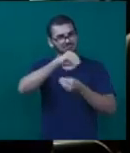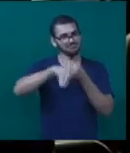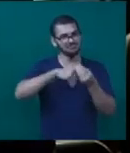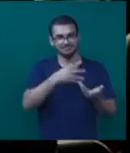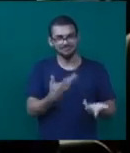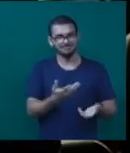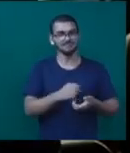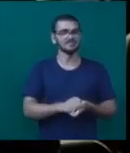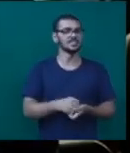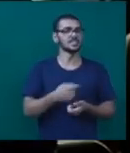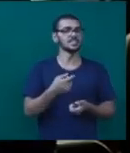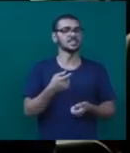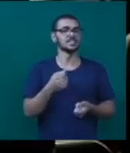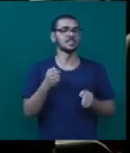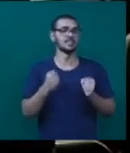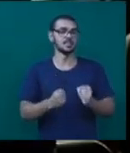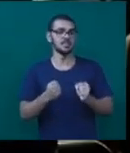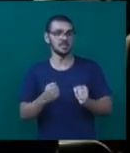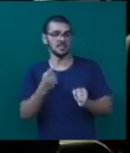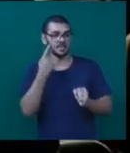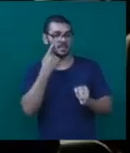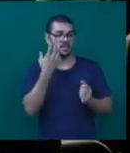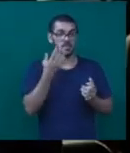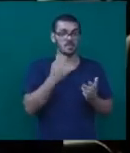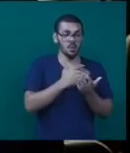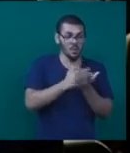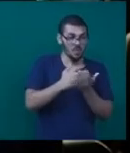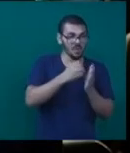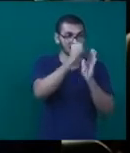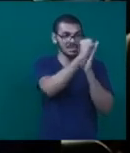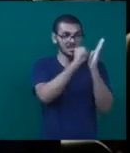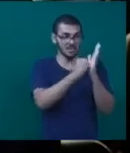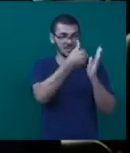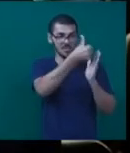abordamos desde o século XVI até a